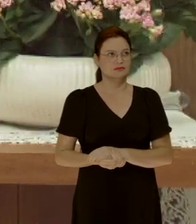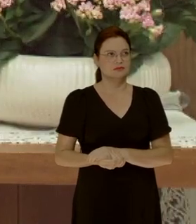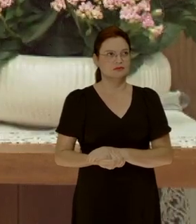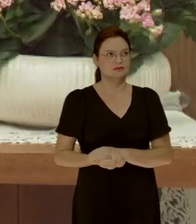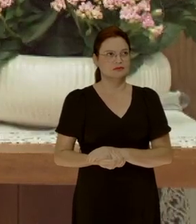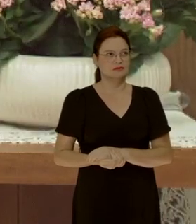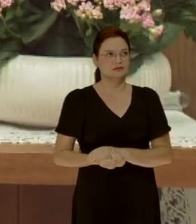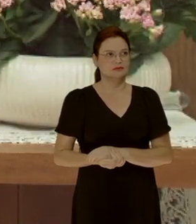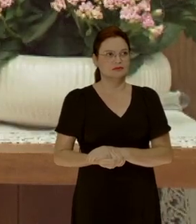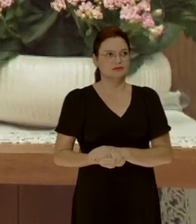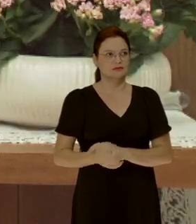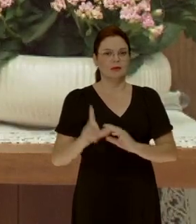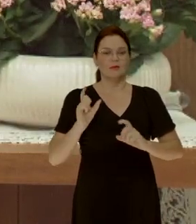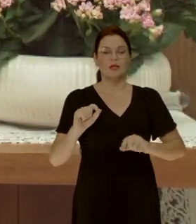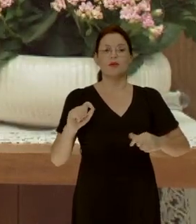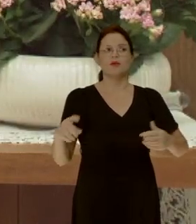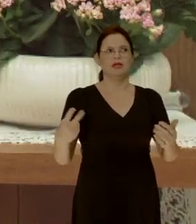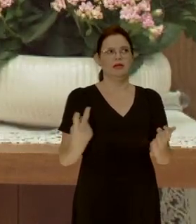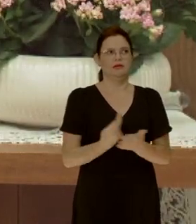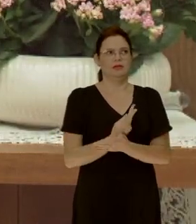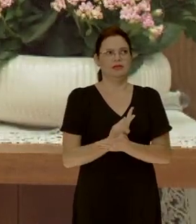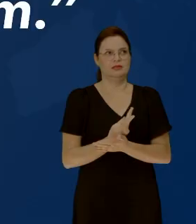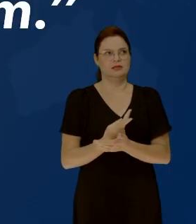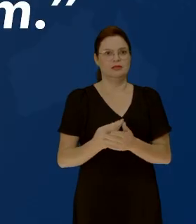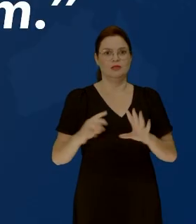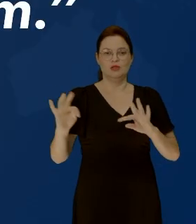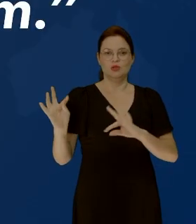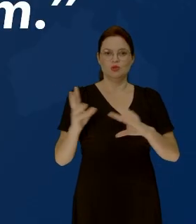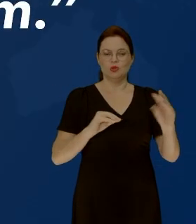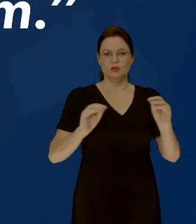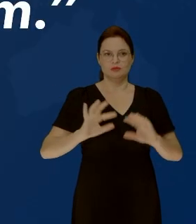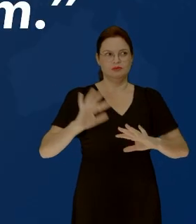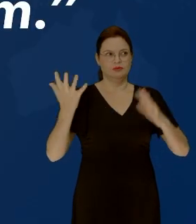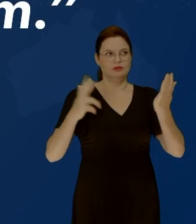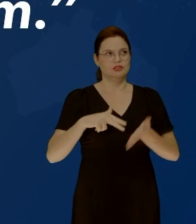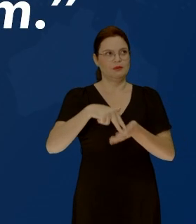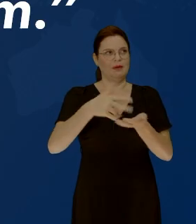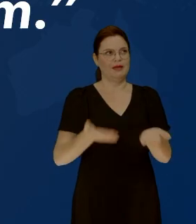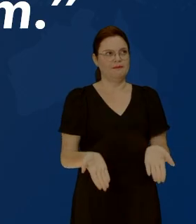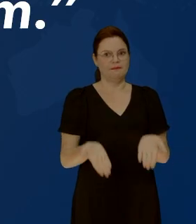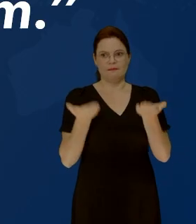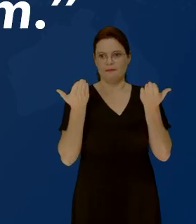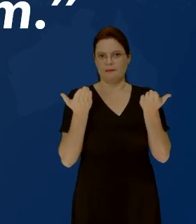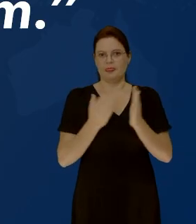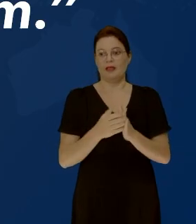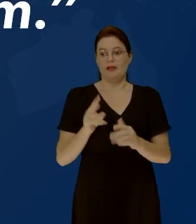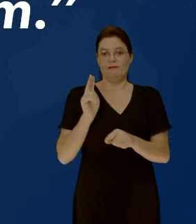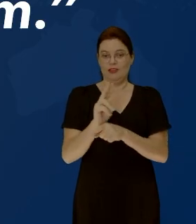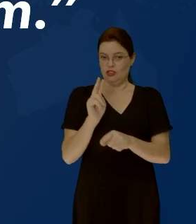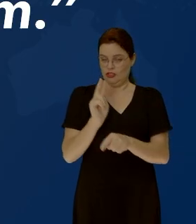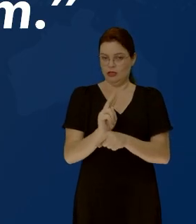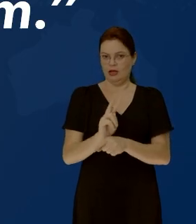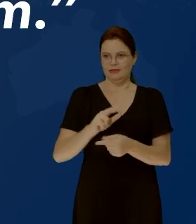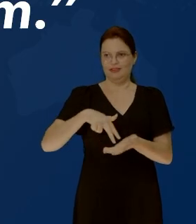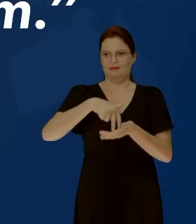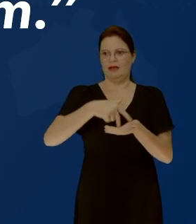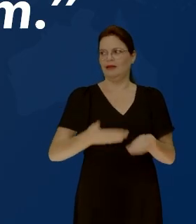Onde acontecer, está de pé. Vamos ficar de pé, então. Já estamos de